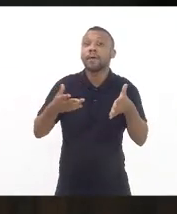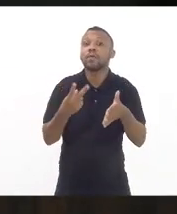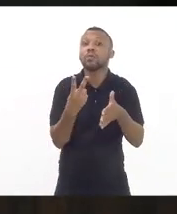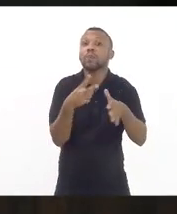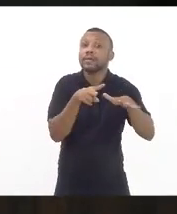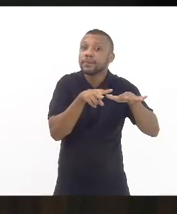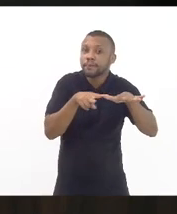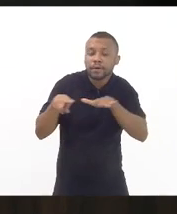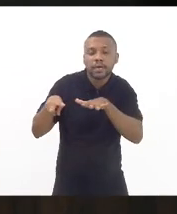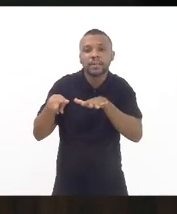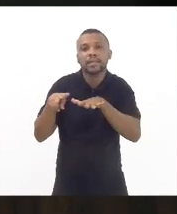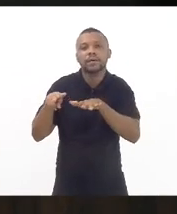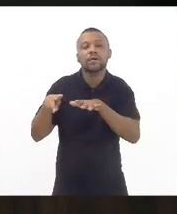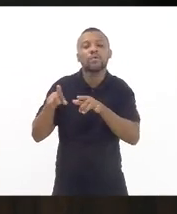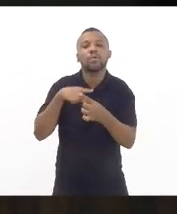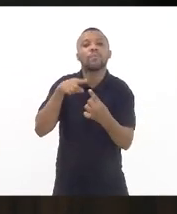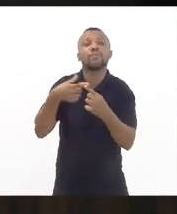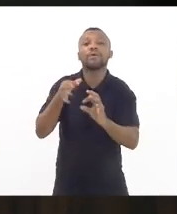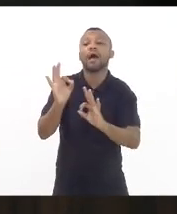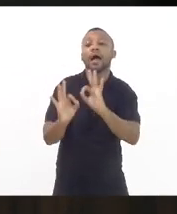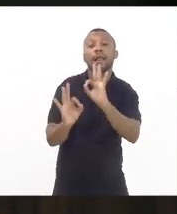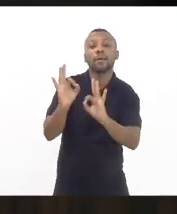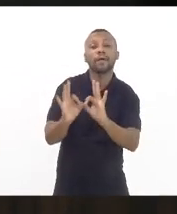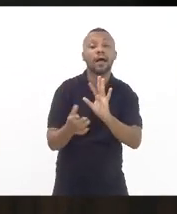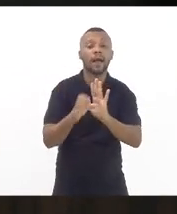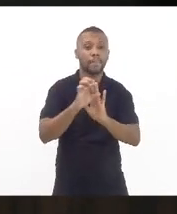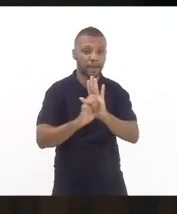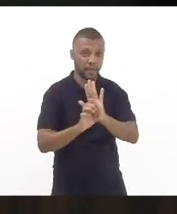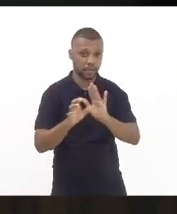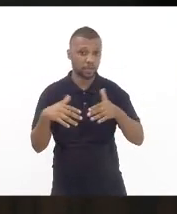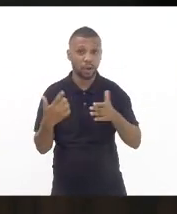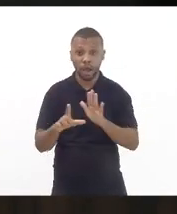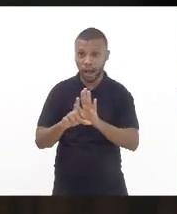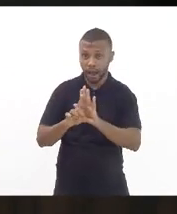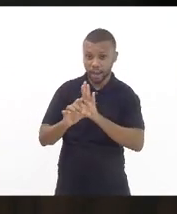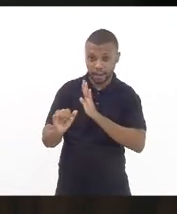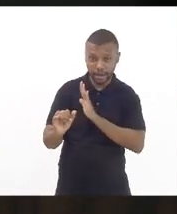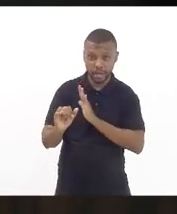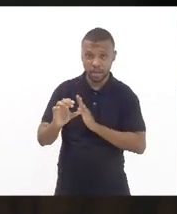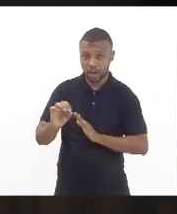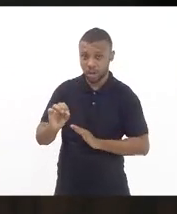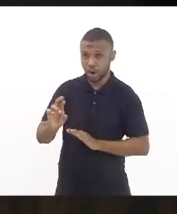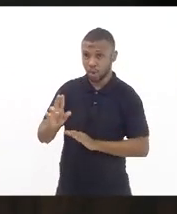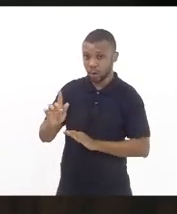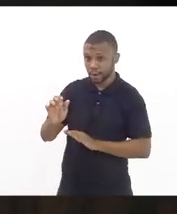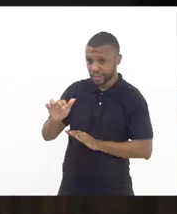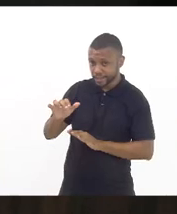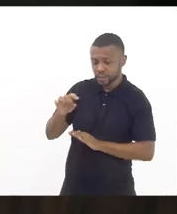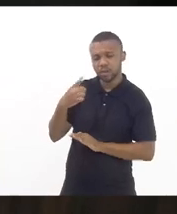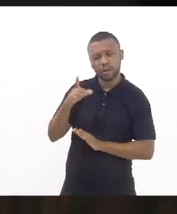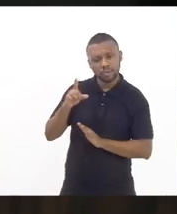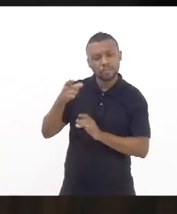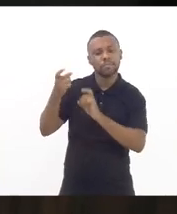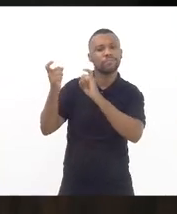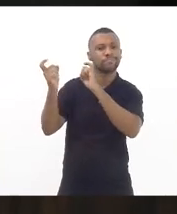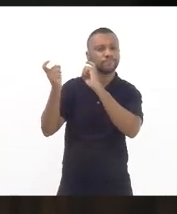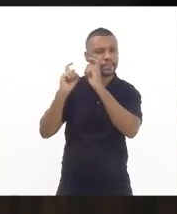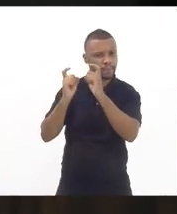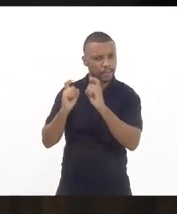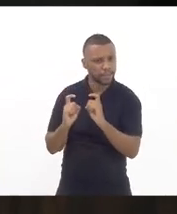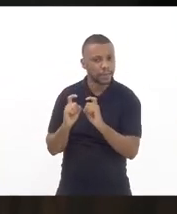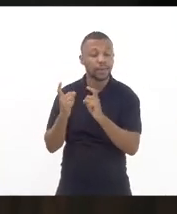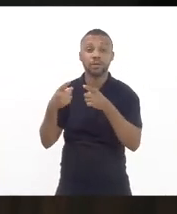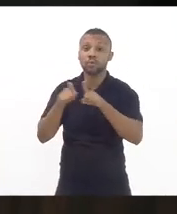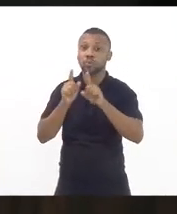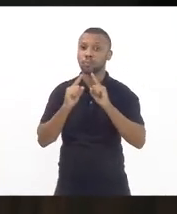emendas. Então, a lei orgânica, depois fazemos audiências públicas, depois vamos debater,